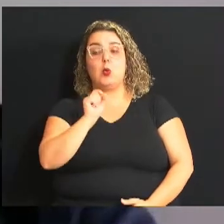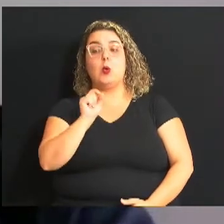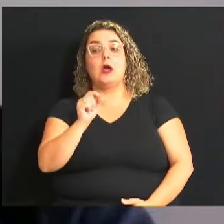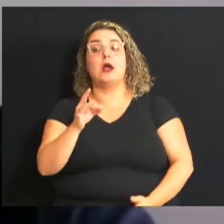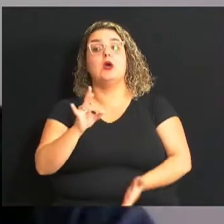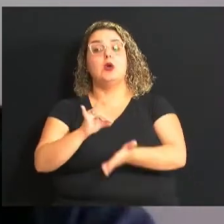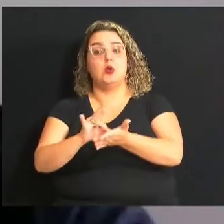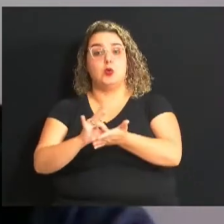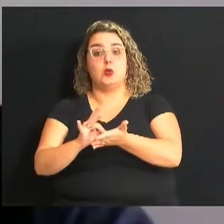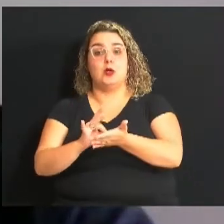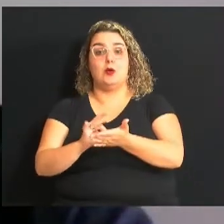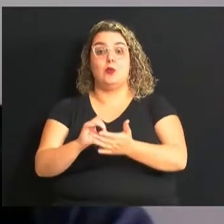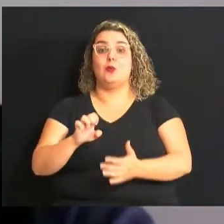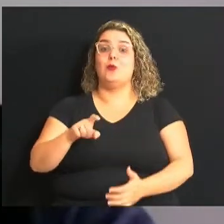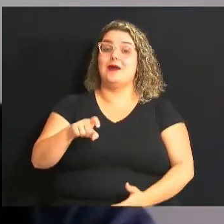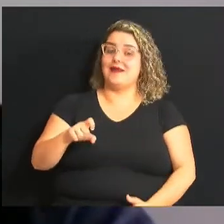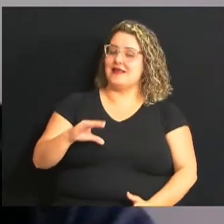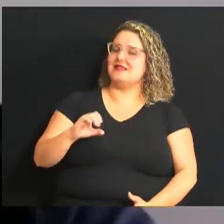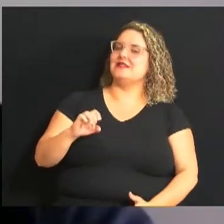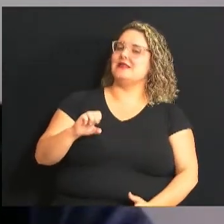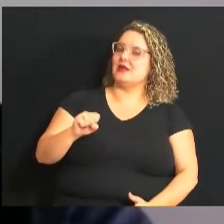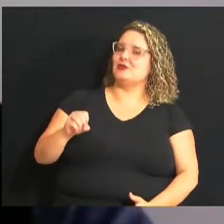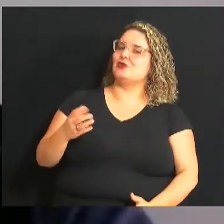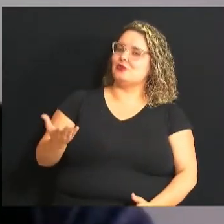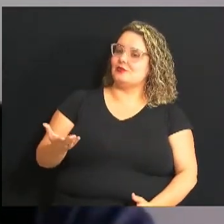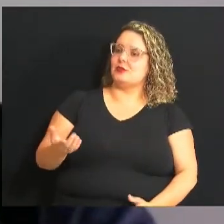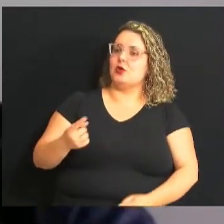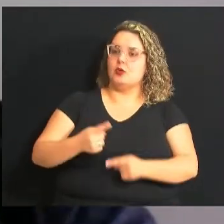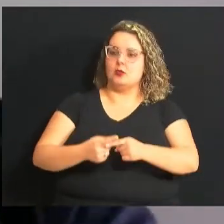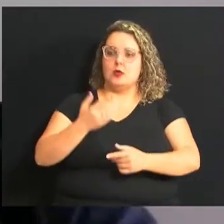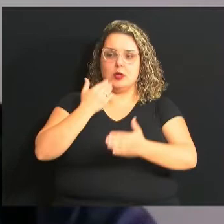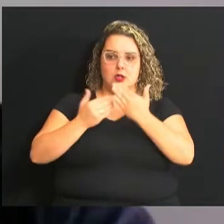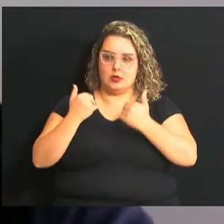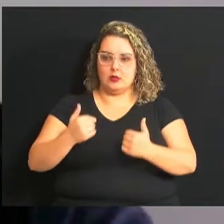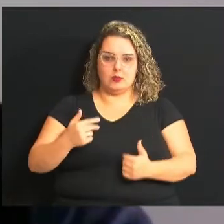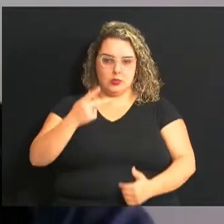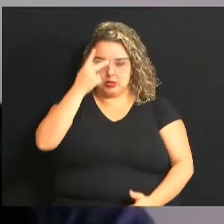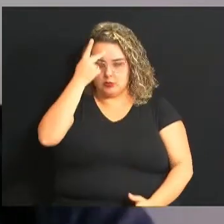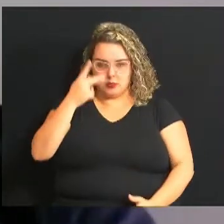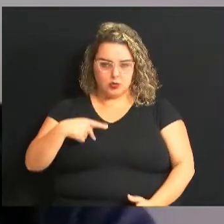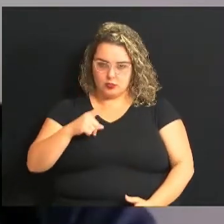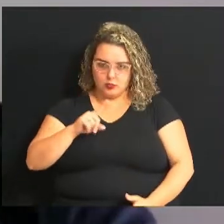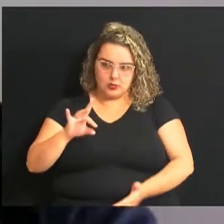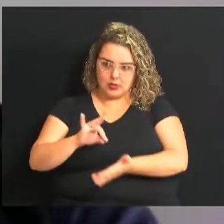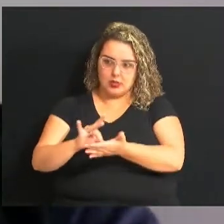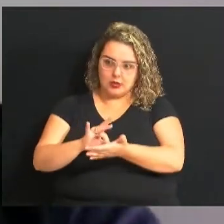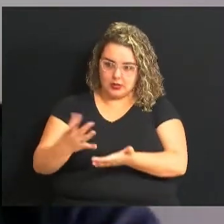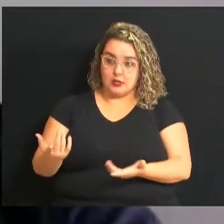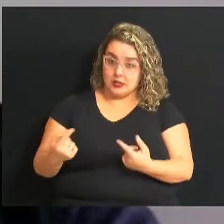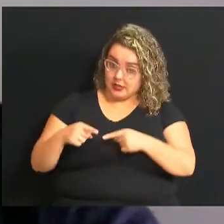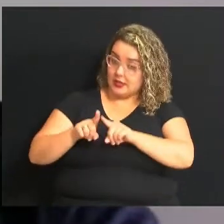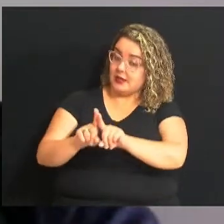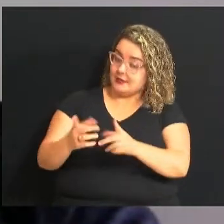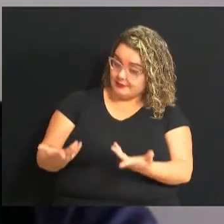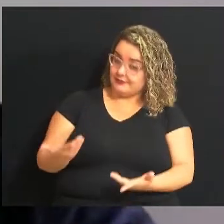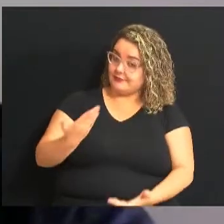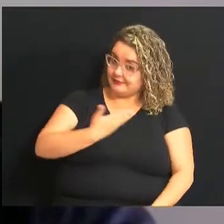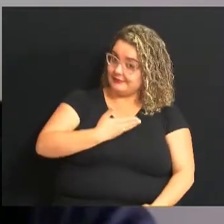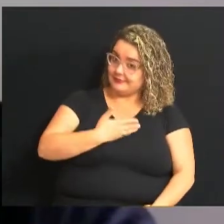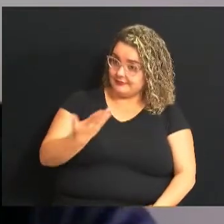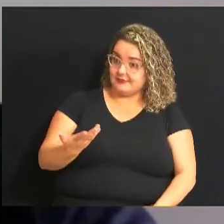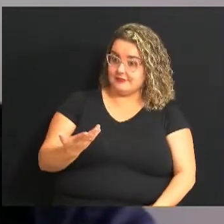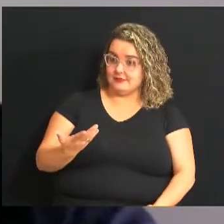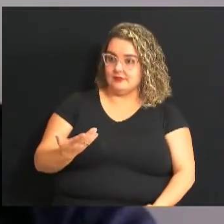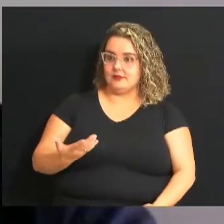o excesso, porque a comida em si, ela não é inimiga, ela é nossa aliada, né? Ela funciona como combustível do